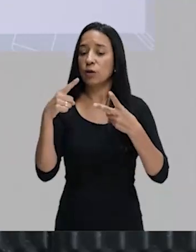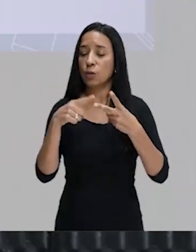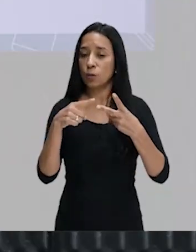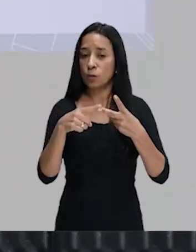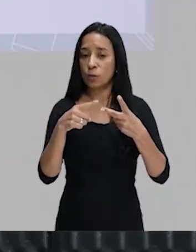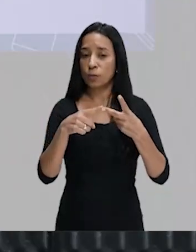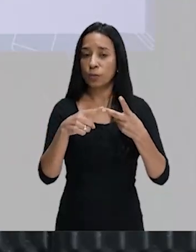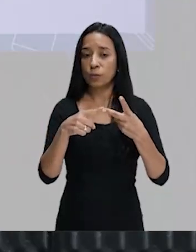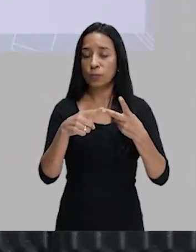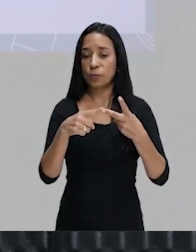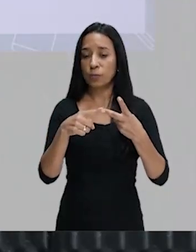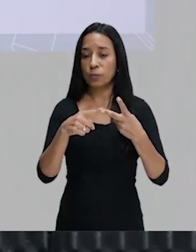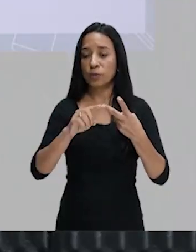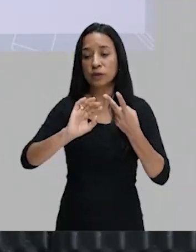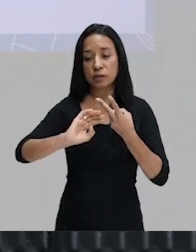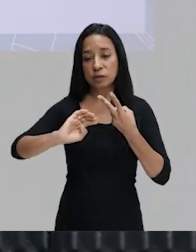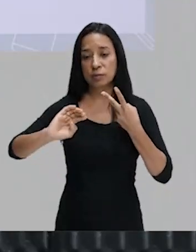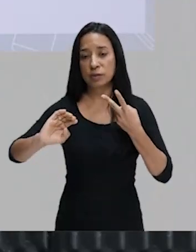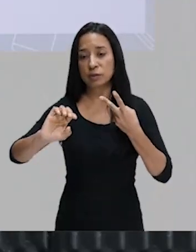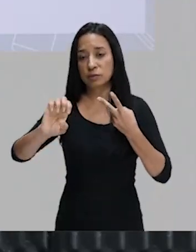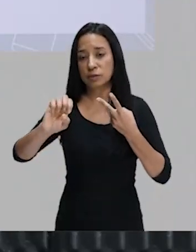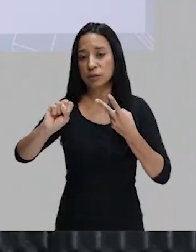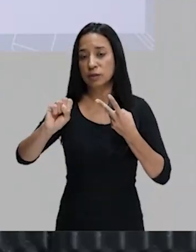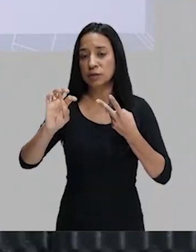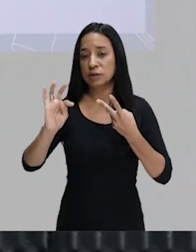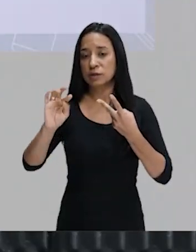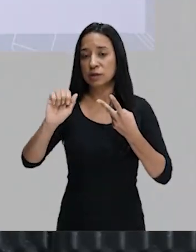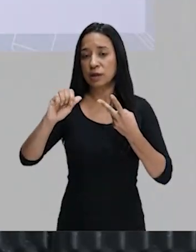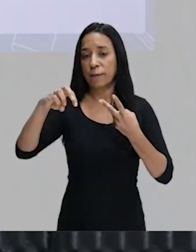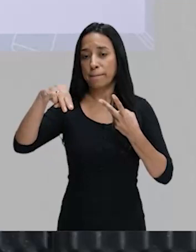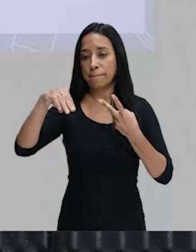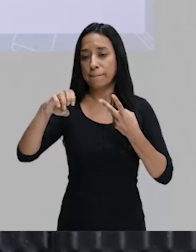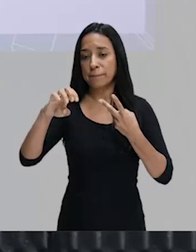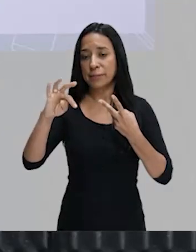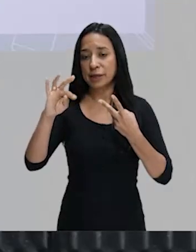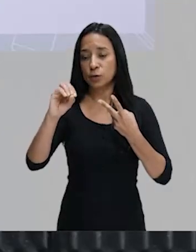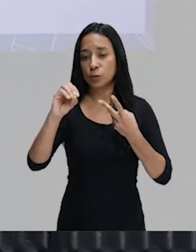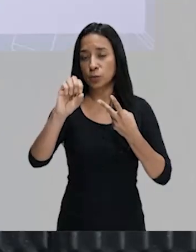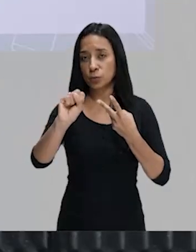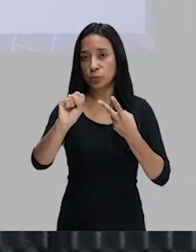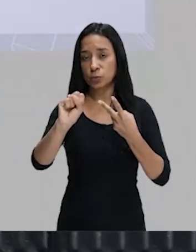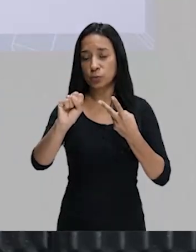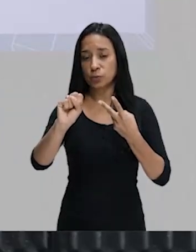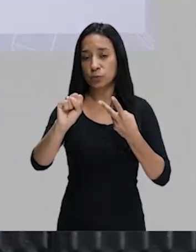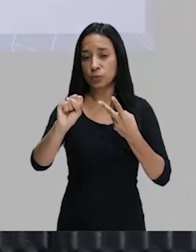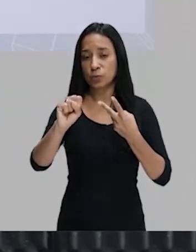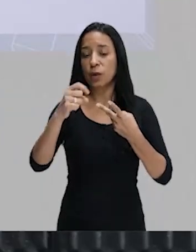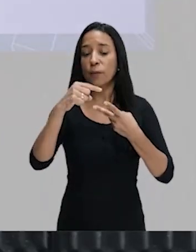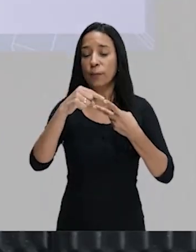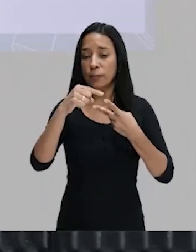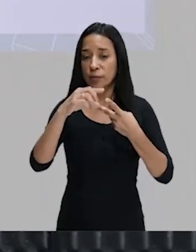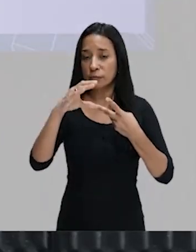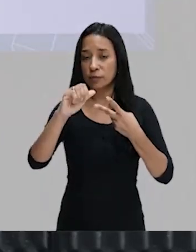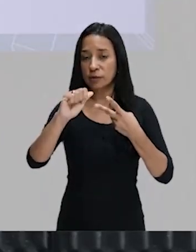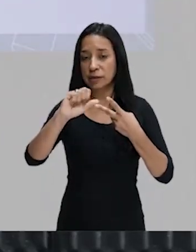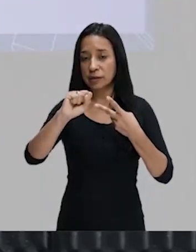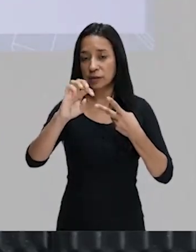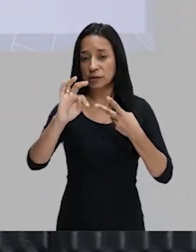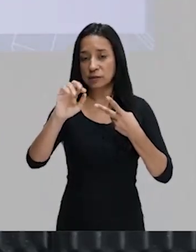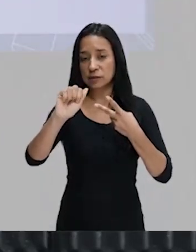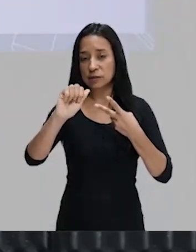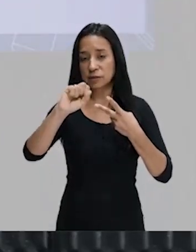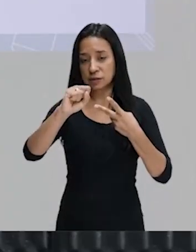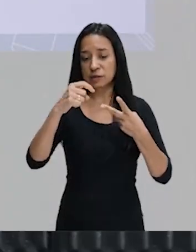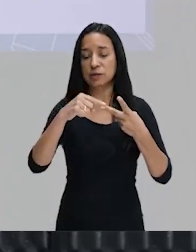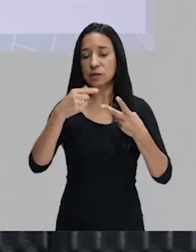a estratificação por estamentos, ok? Casta primeiro, estamento segundo. E